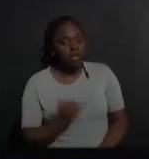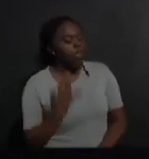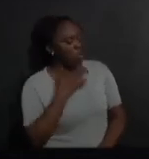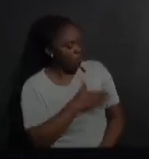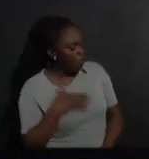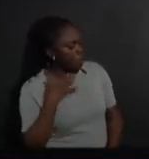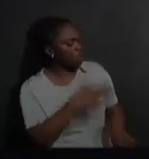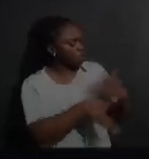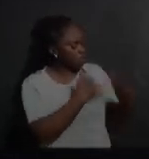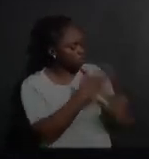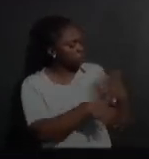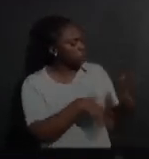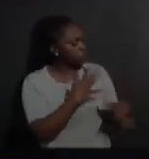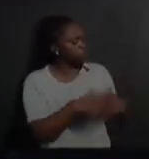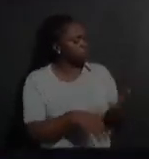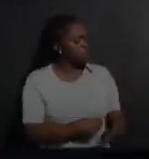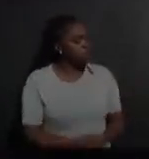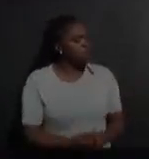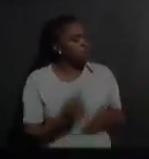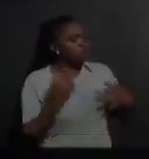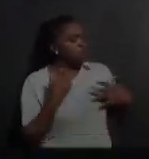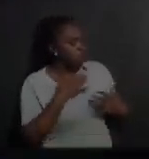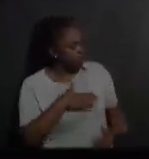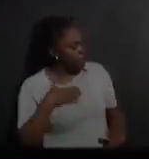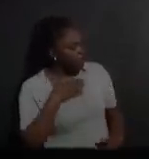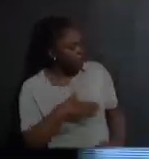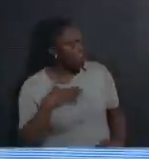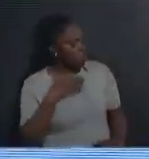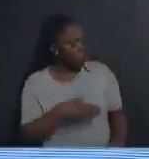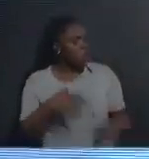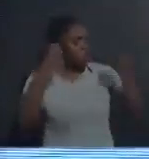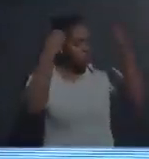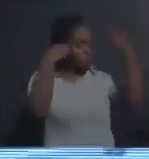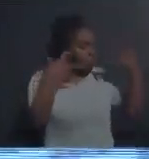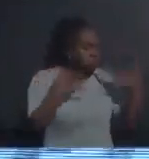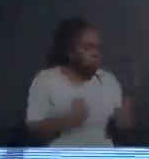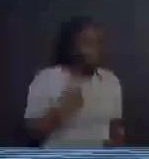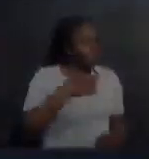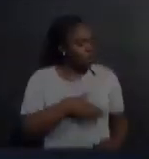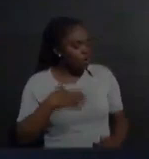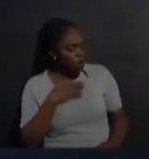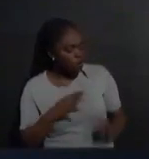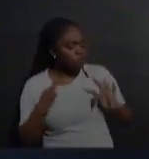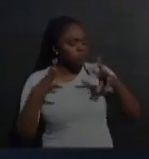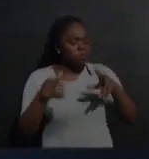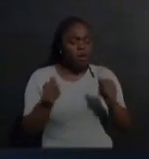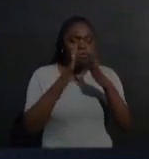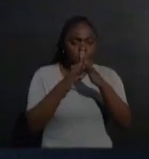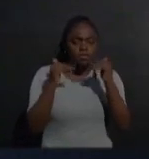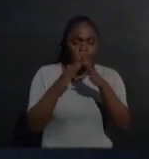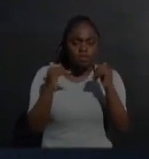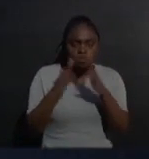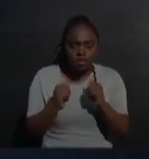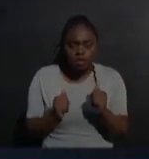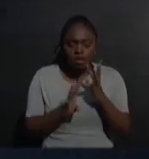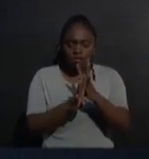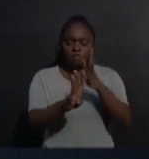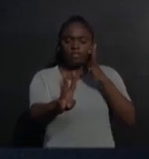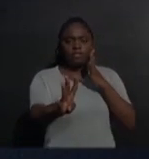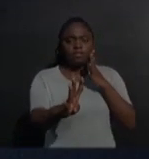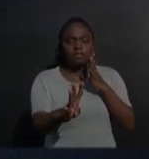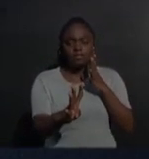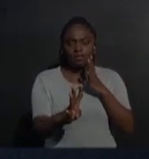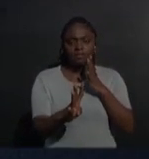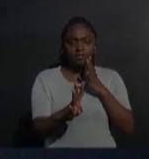confusão. Eu gosto de calor, eu gosto do povo suado. Eu gosto de todo mundo pedindo as coisas, eu gosto. Fila.